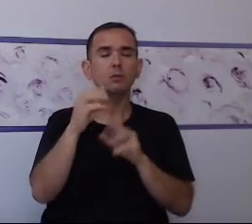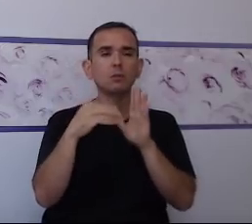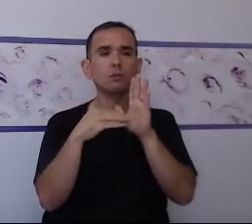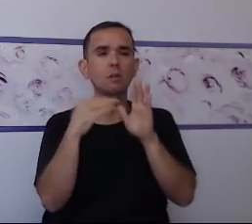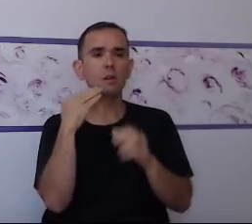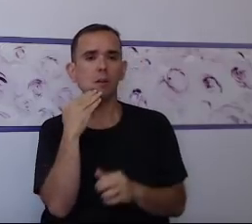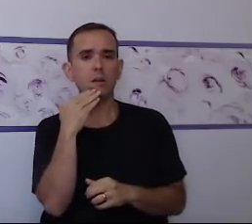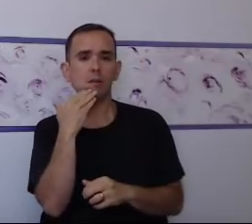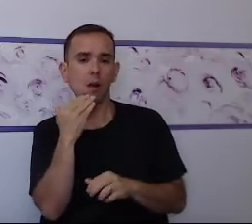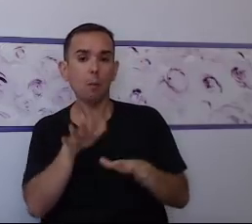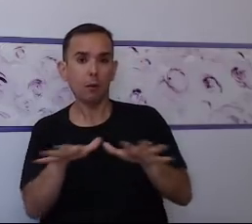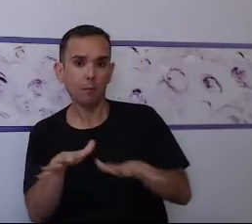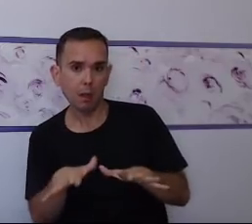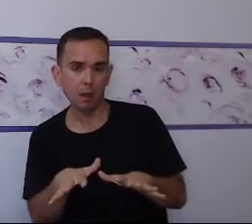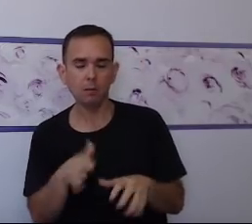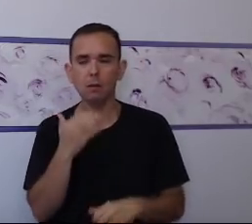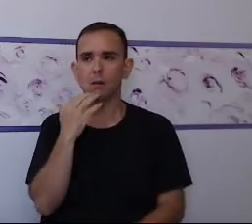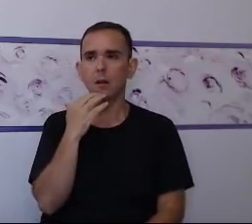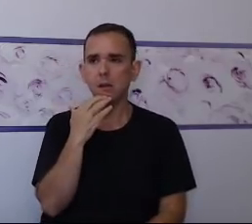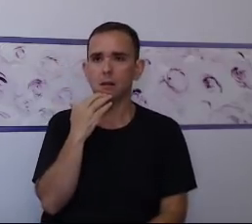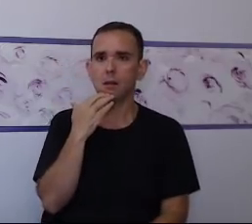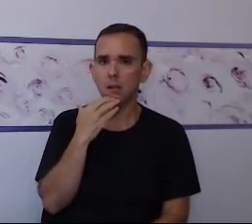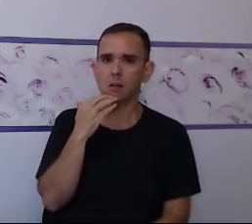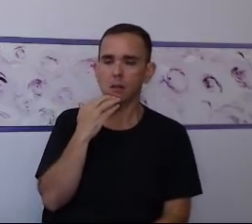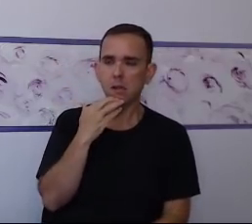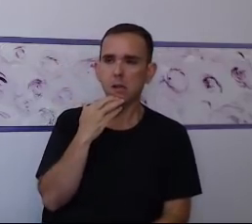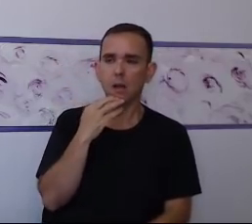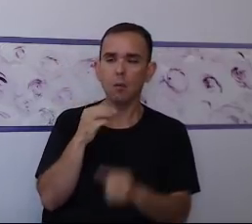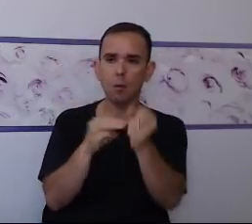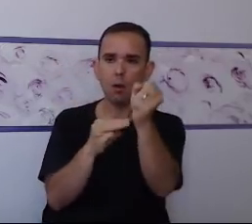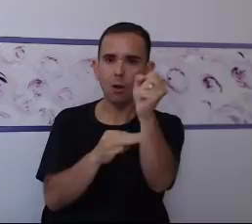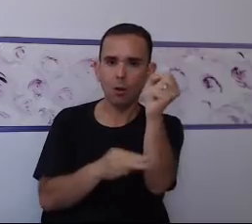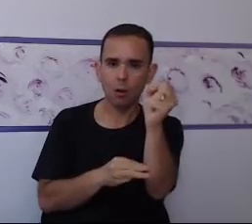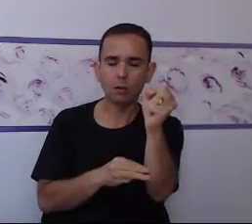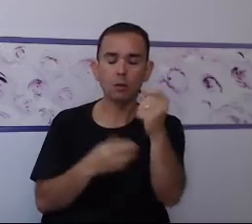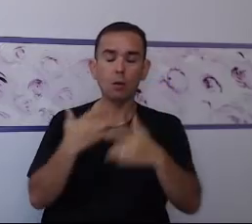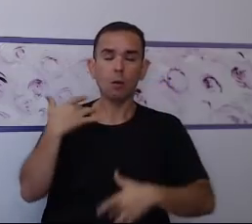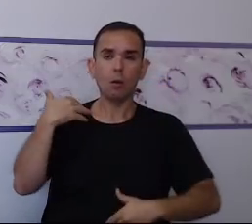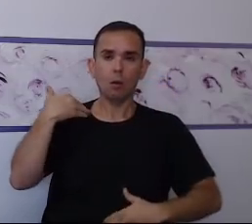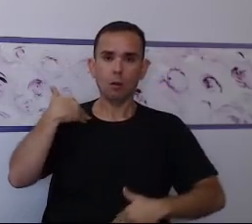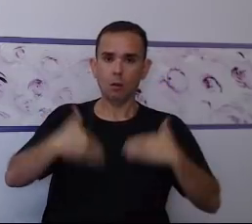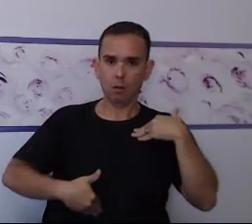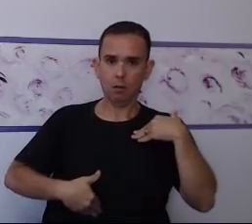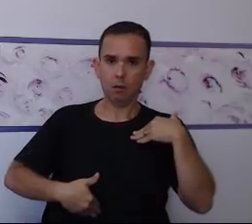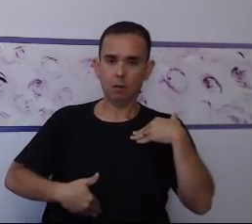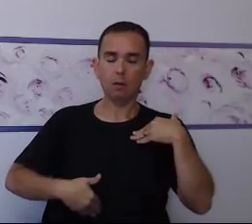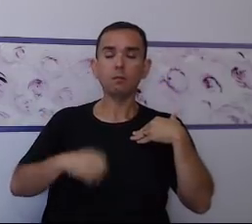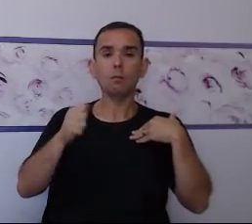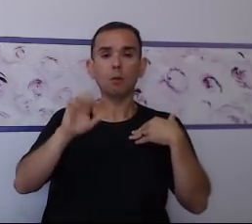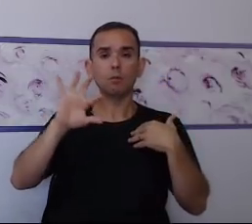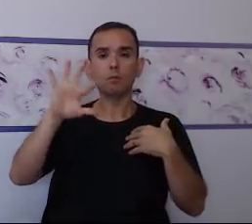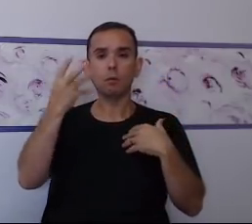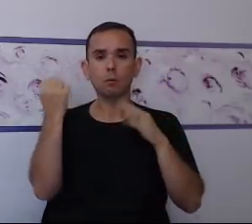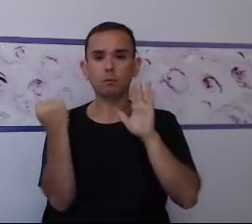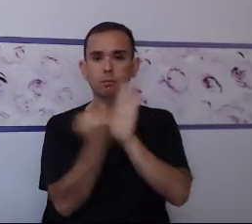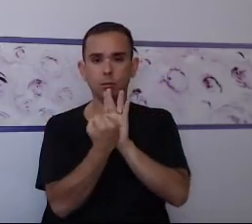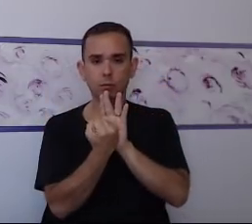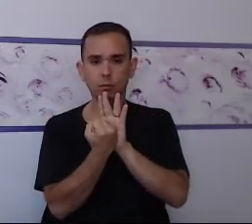O distúrbio de movimento, o distúrbio de tônus muscular, da postura, que é causado por essa